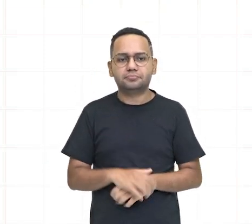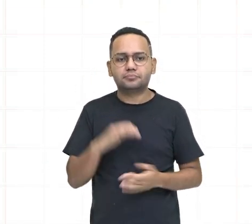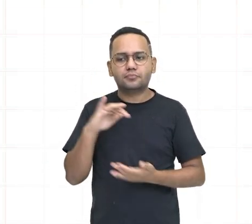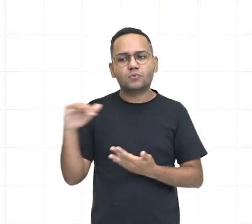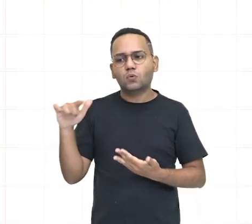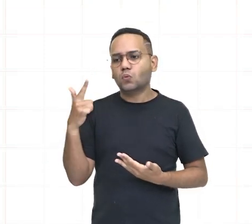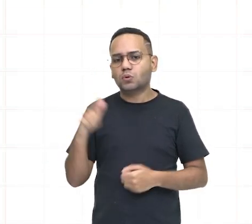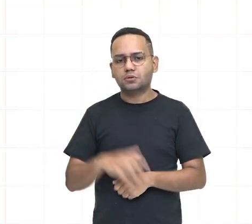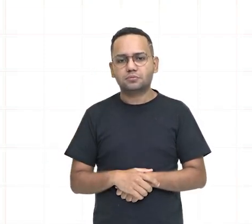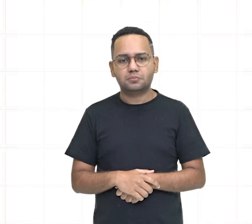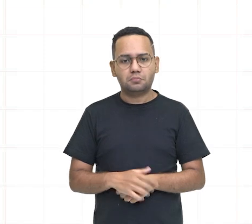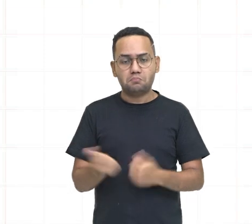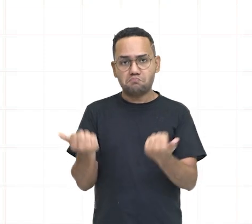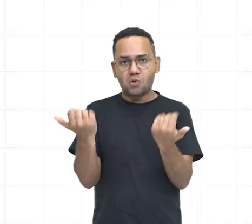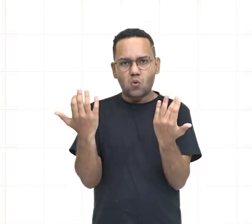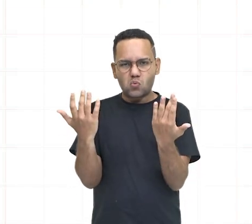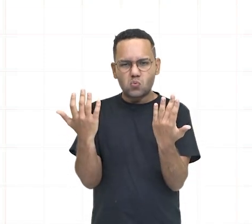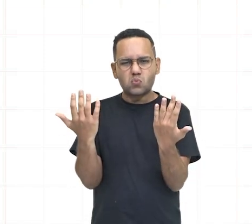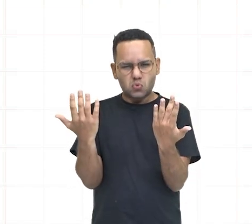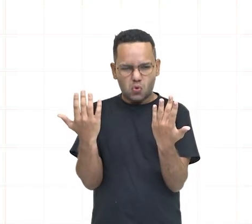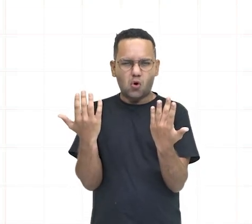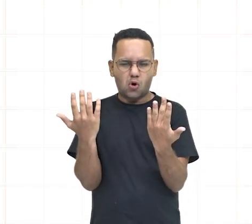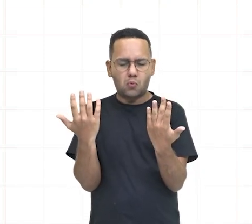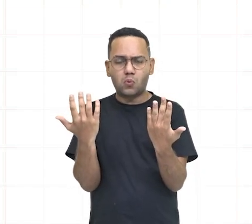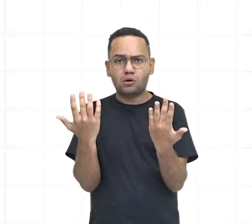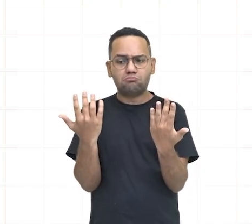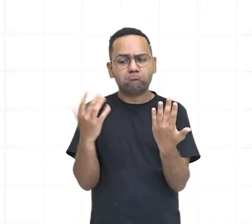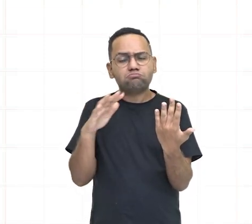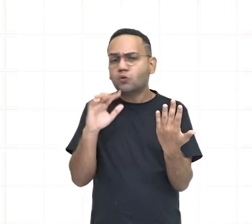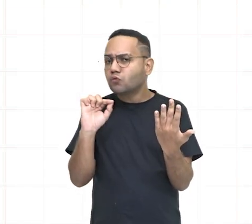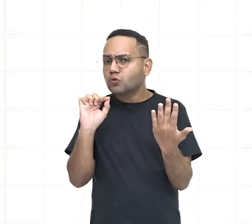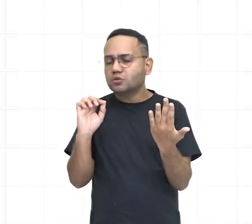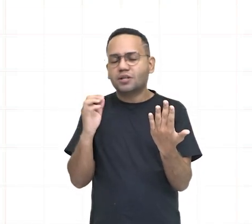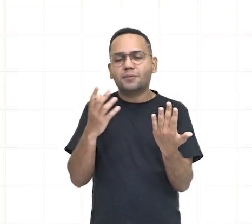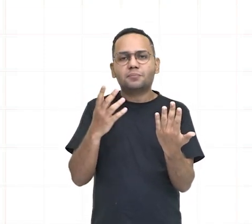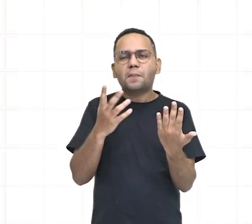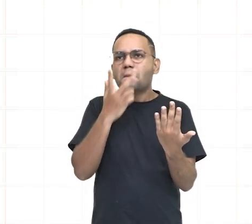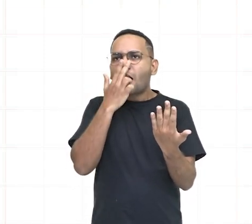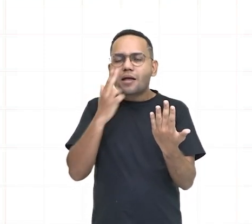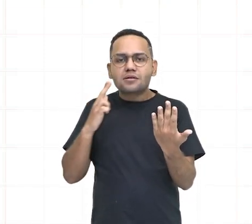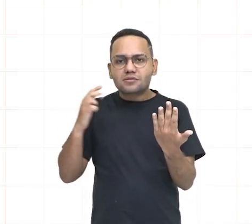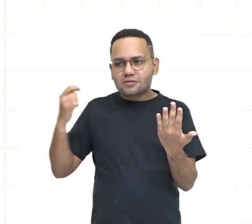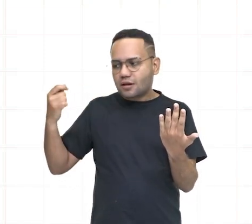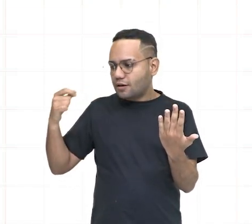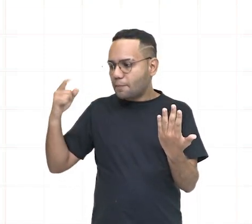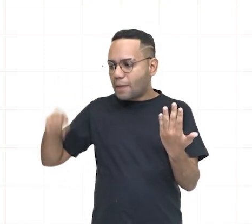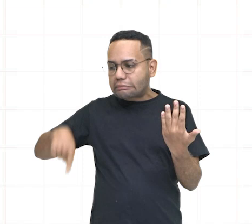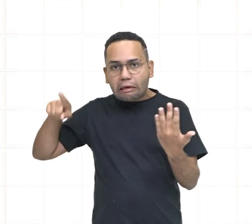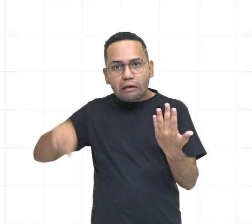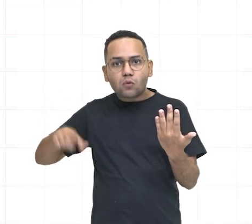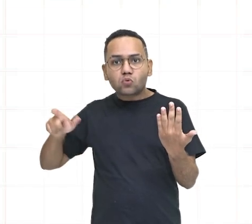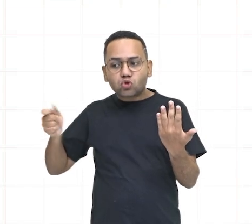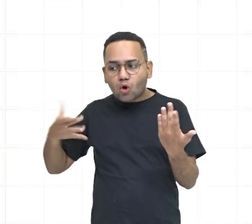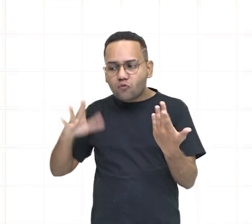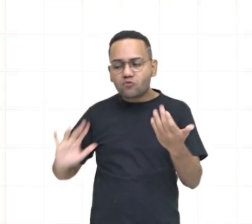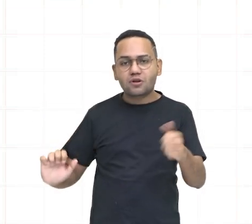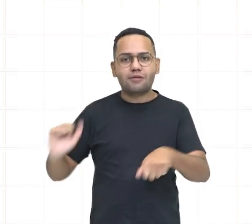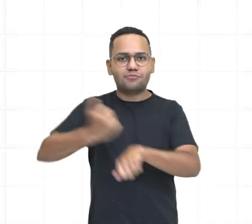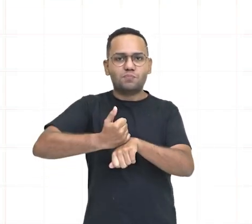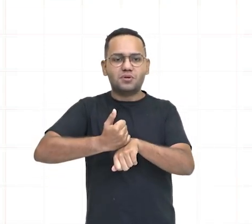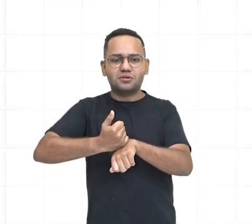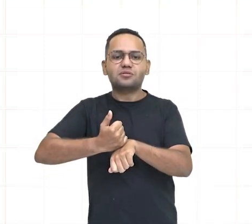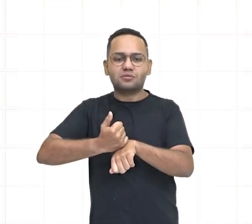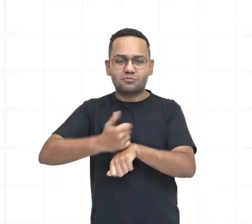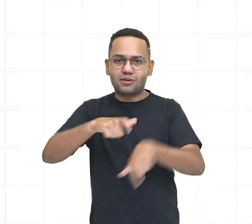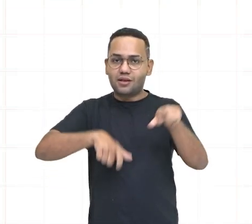sistemas informatizados. A gente meio que falou isso no item anterior, e aí a gente pode extrapolar a questão